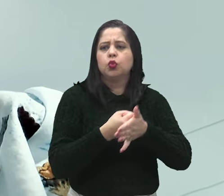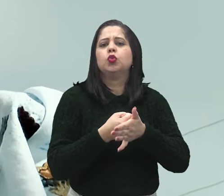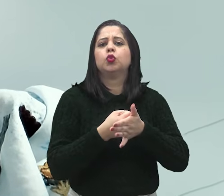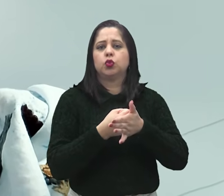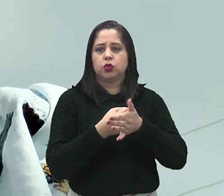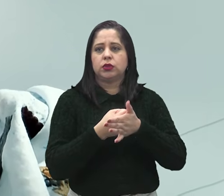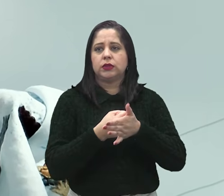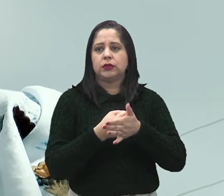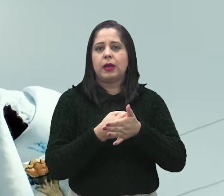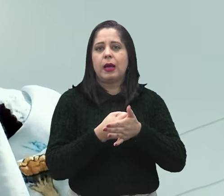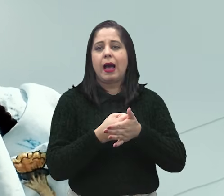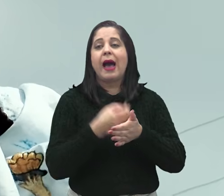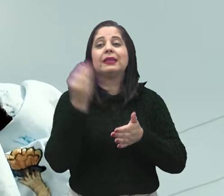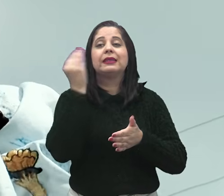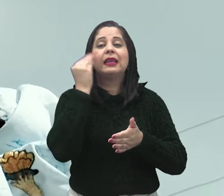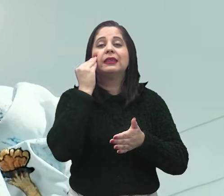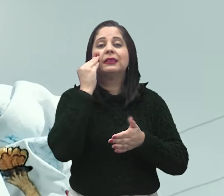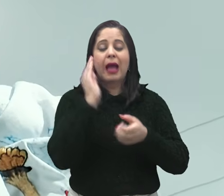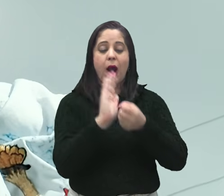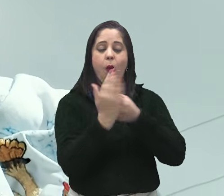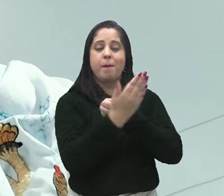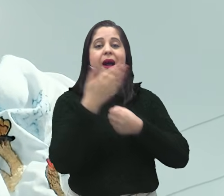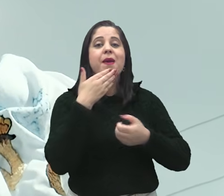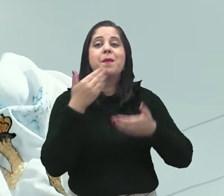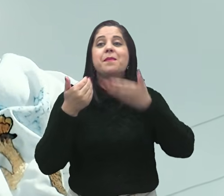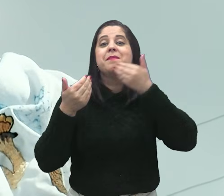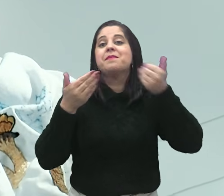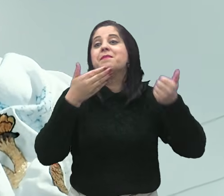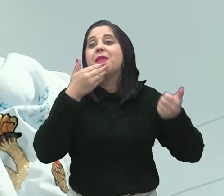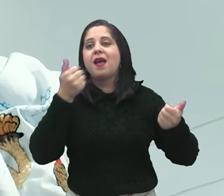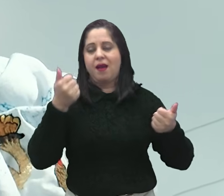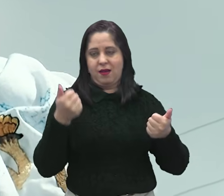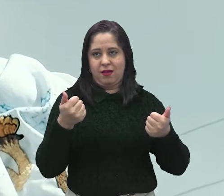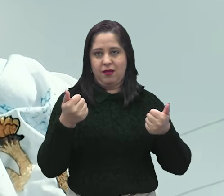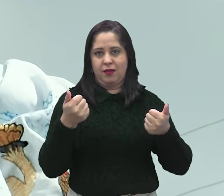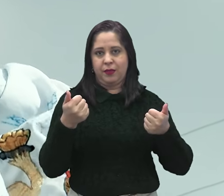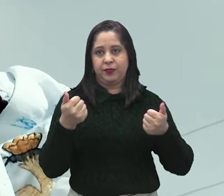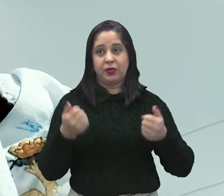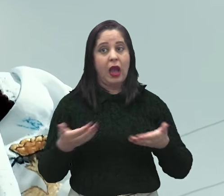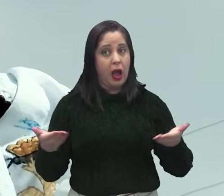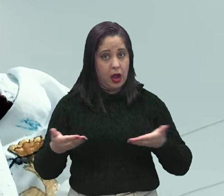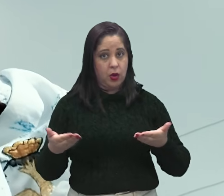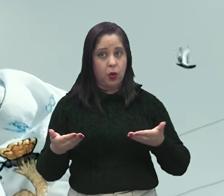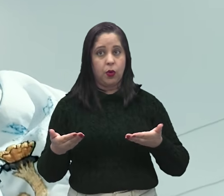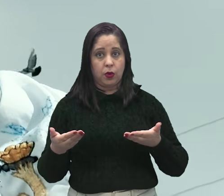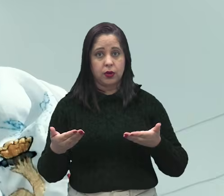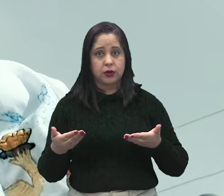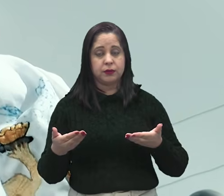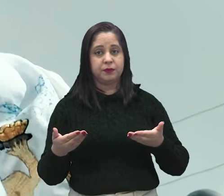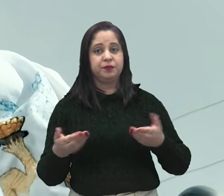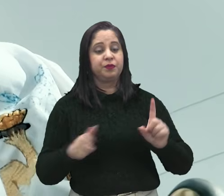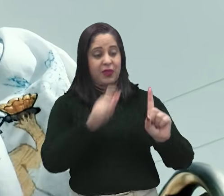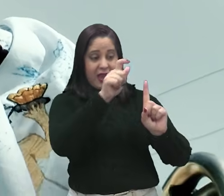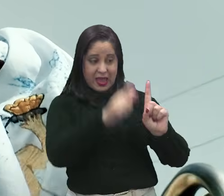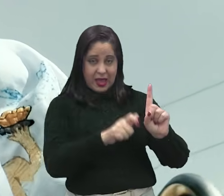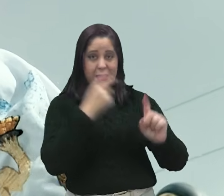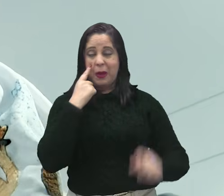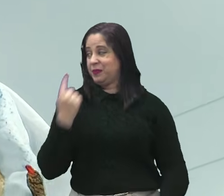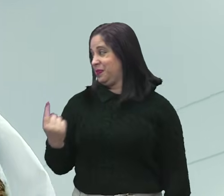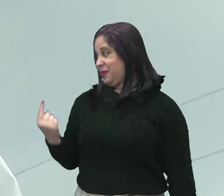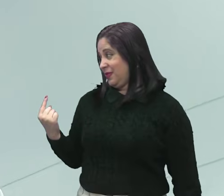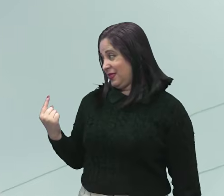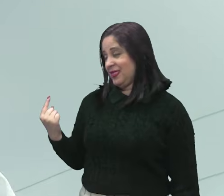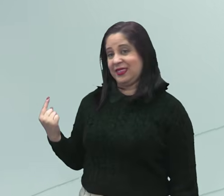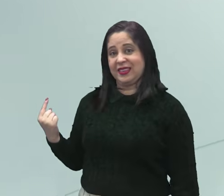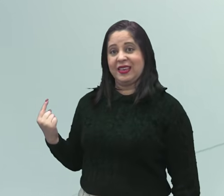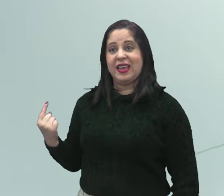mesmo urbanísticas ali do bairro. Atualmente, a gente encontrou Dona Terezinha por conta do saber fazer dela.